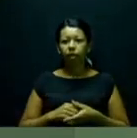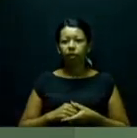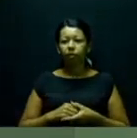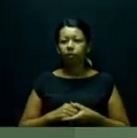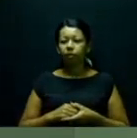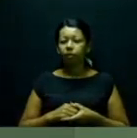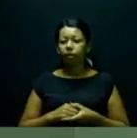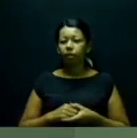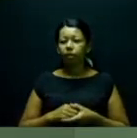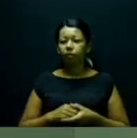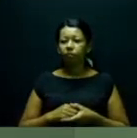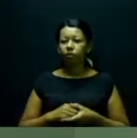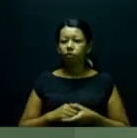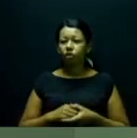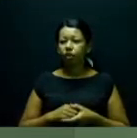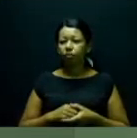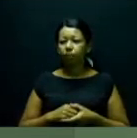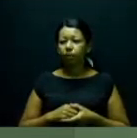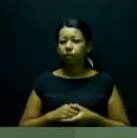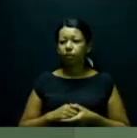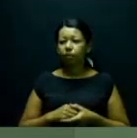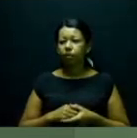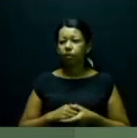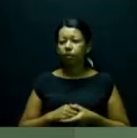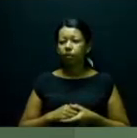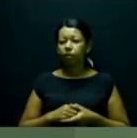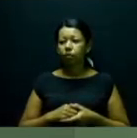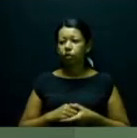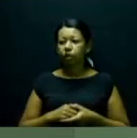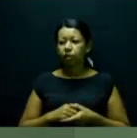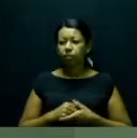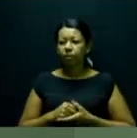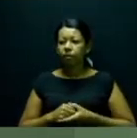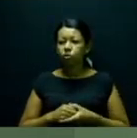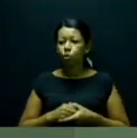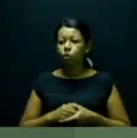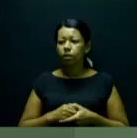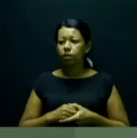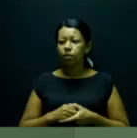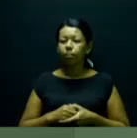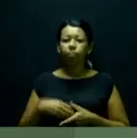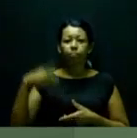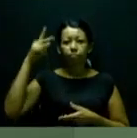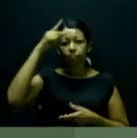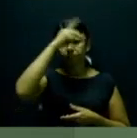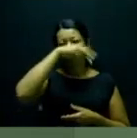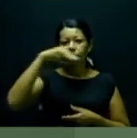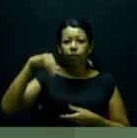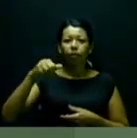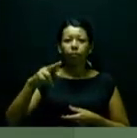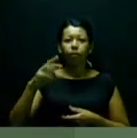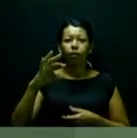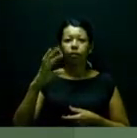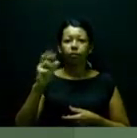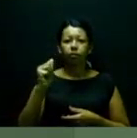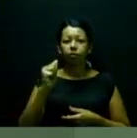Agora, em 2015, a prefeita Márcia Rosa de Mendonça e Silva